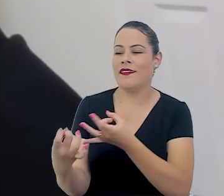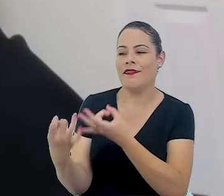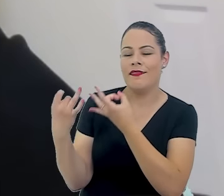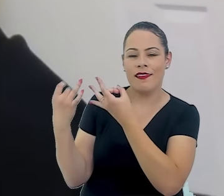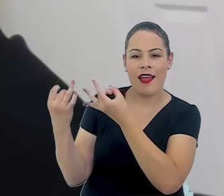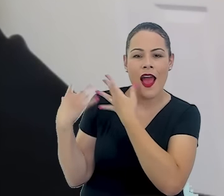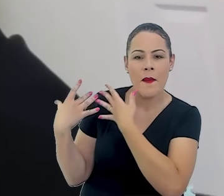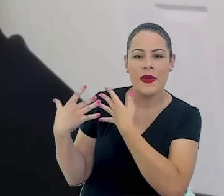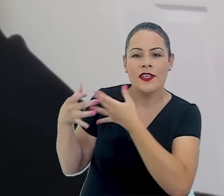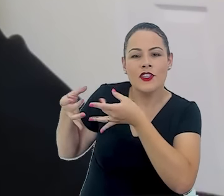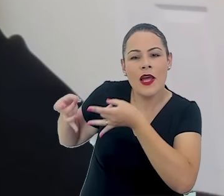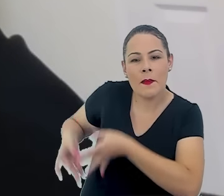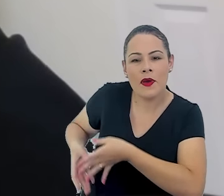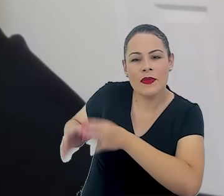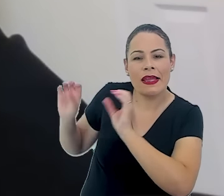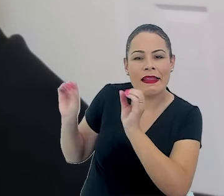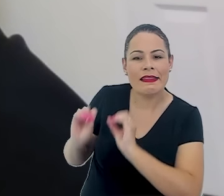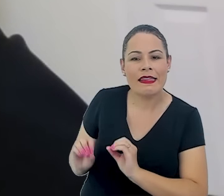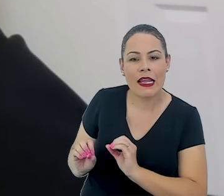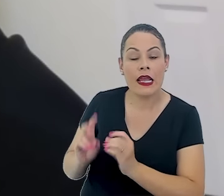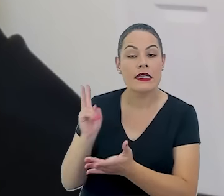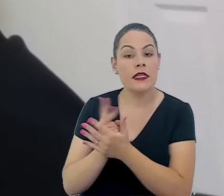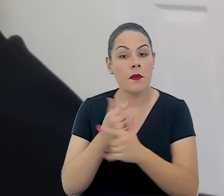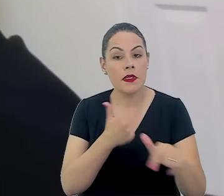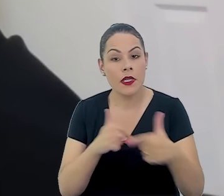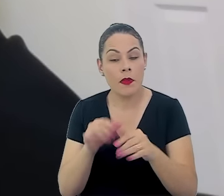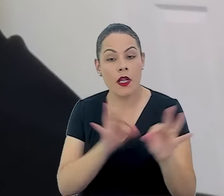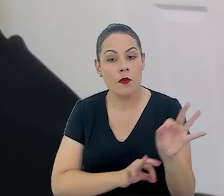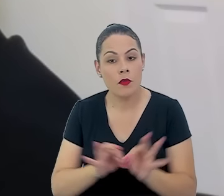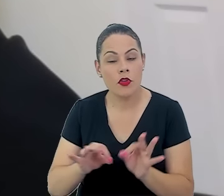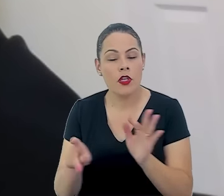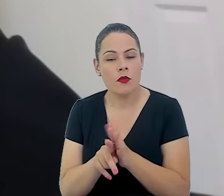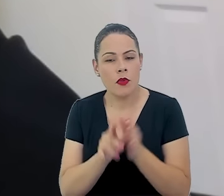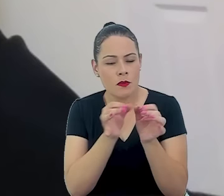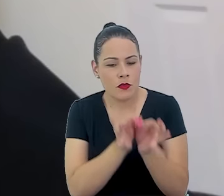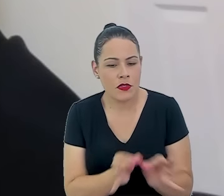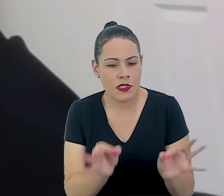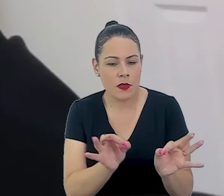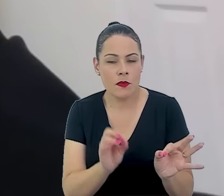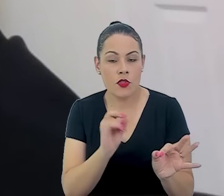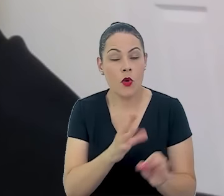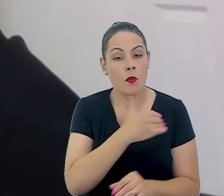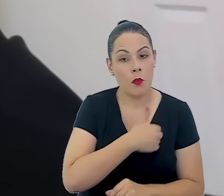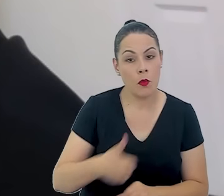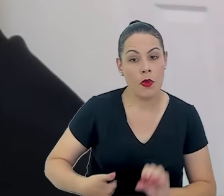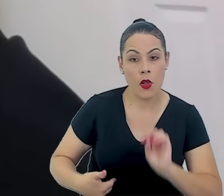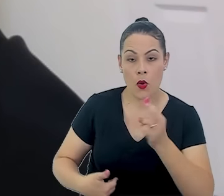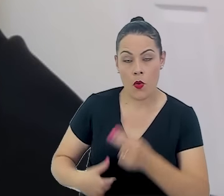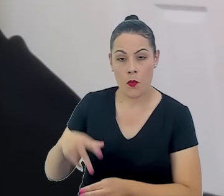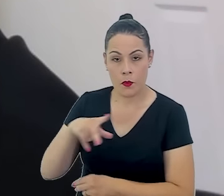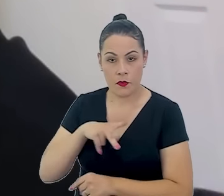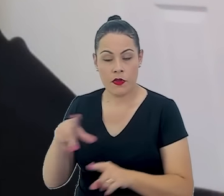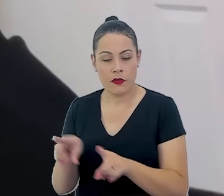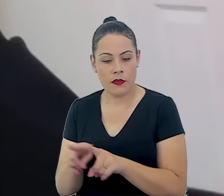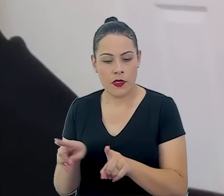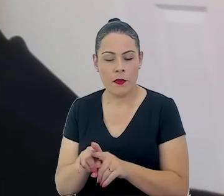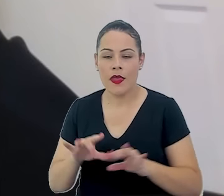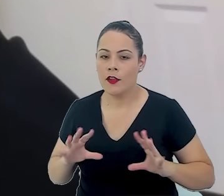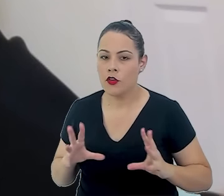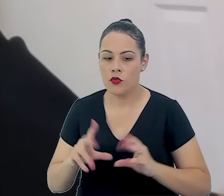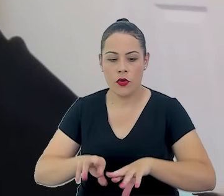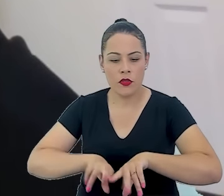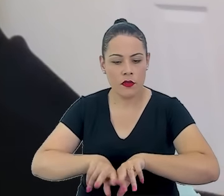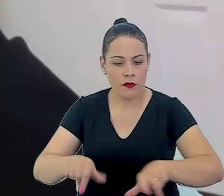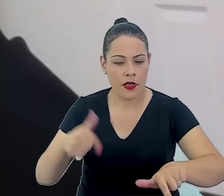trás e trabalhar em todos os projetos, né? Sejam projetos públicos, sejam projetos privados, Rodrigo, com